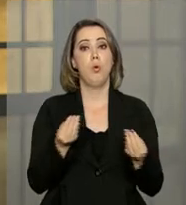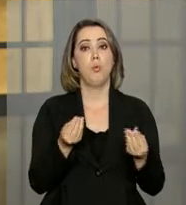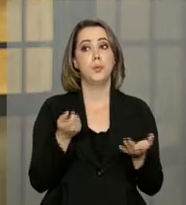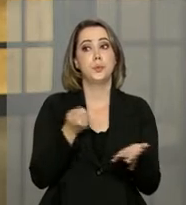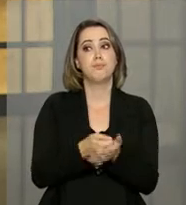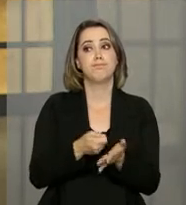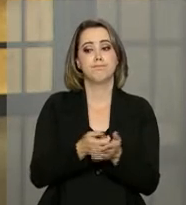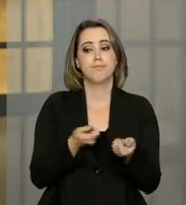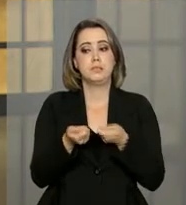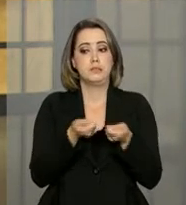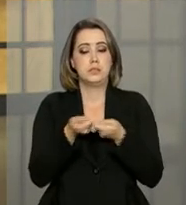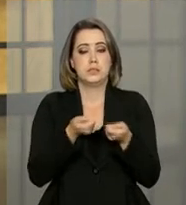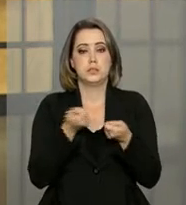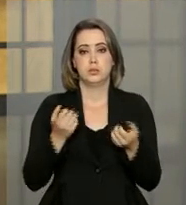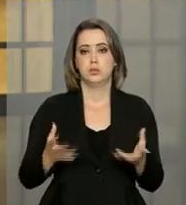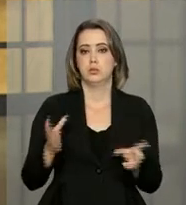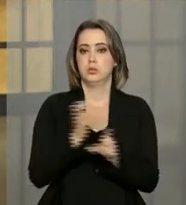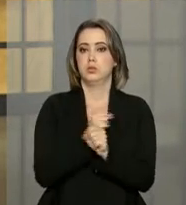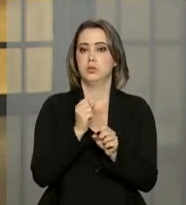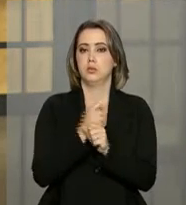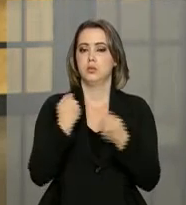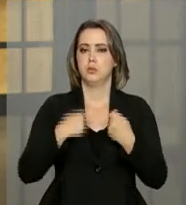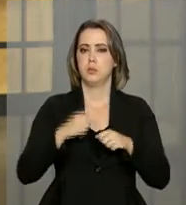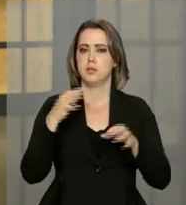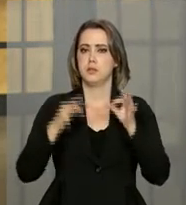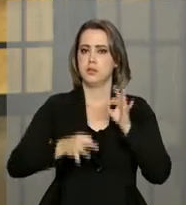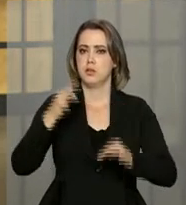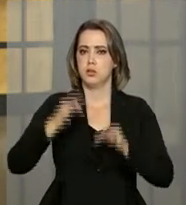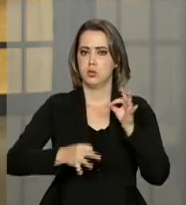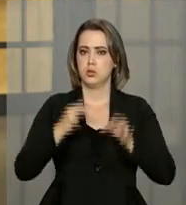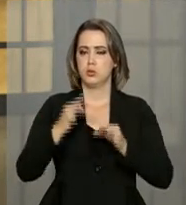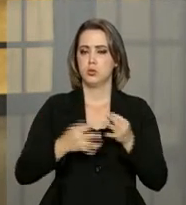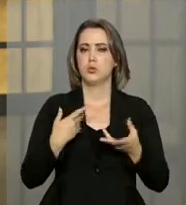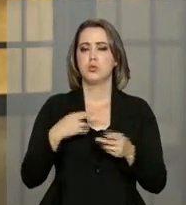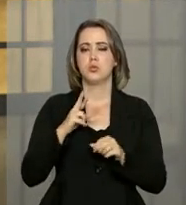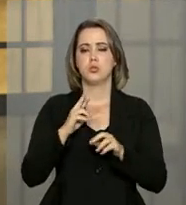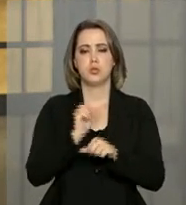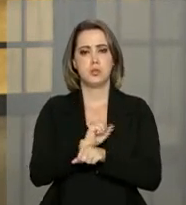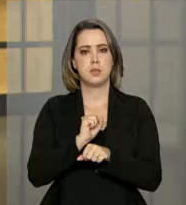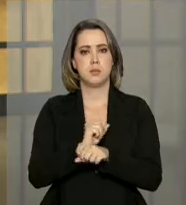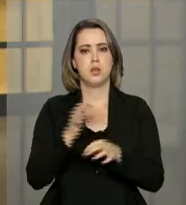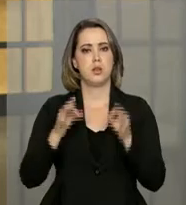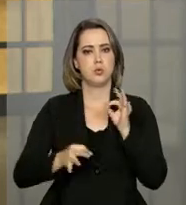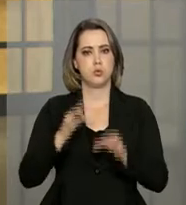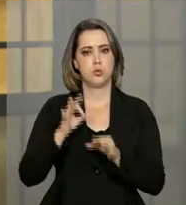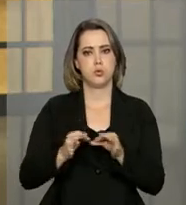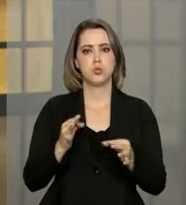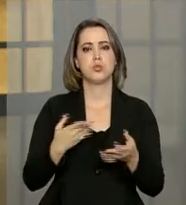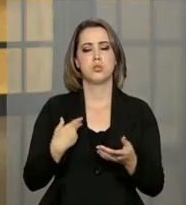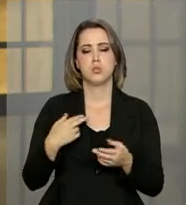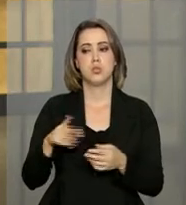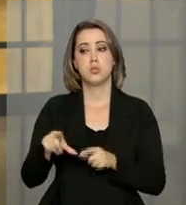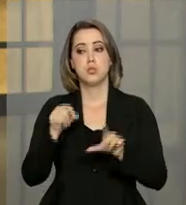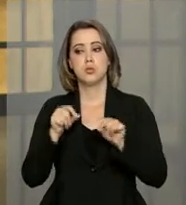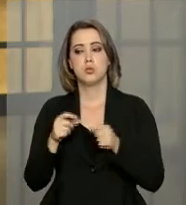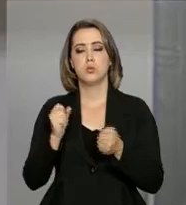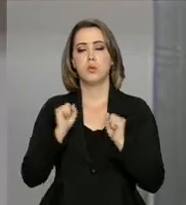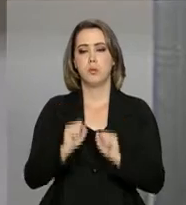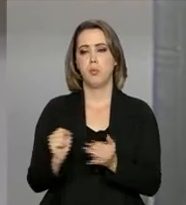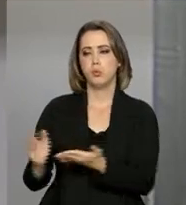afirmou que essa decisão depende de julgamento que correm na justiça e que podem gerar novas receitas para os cofres públicos